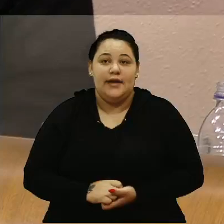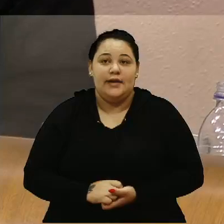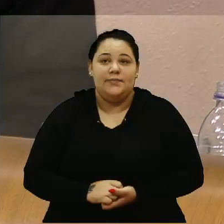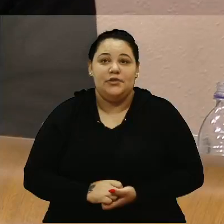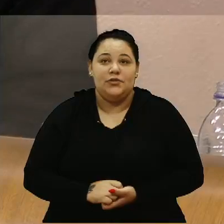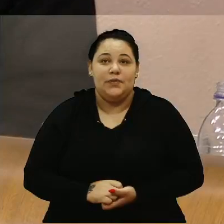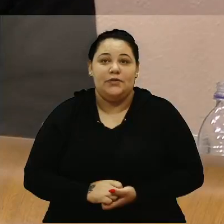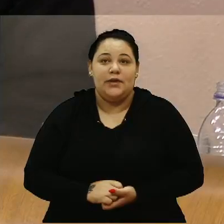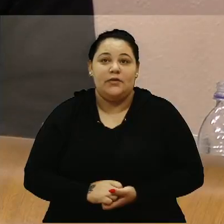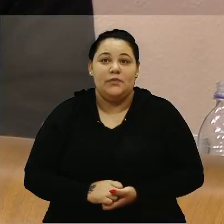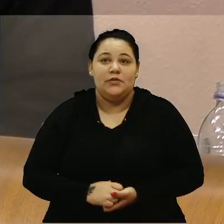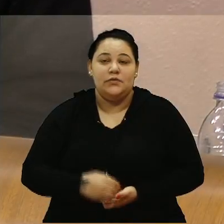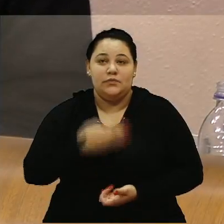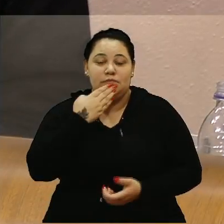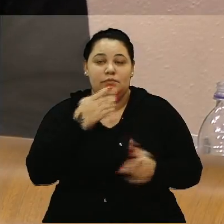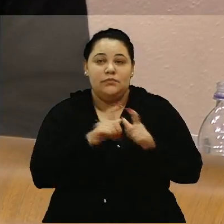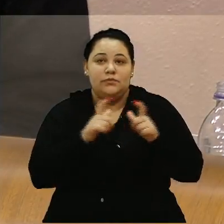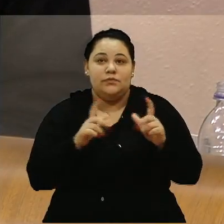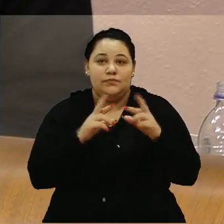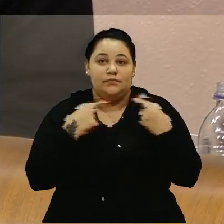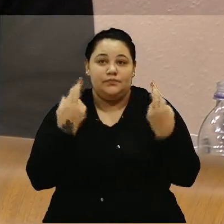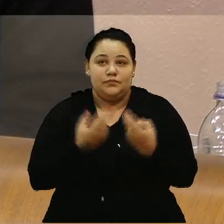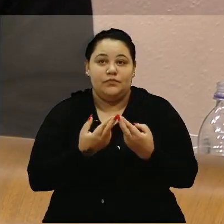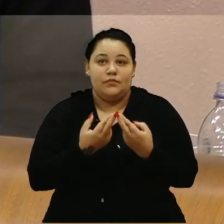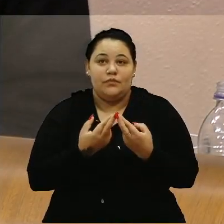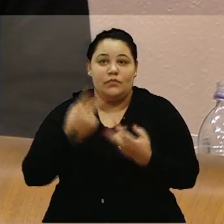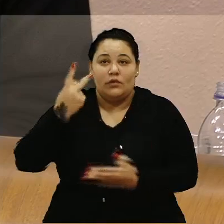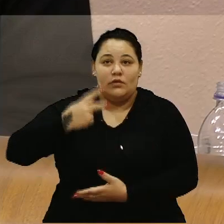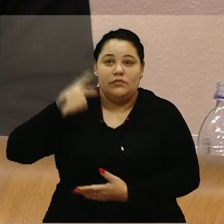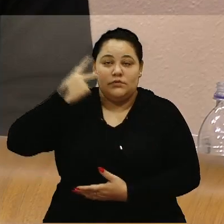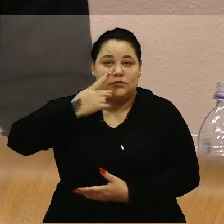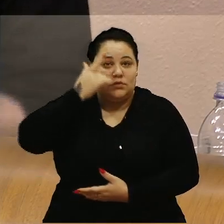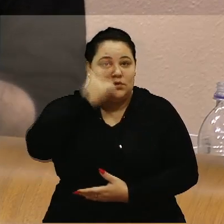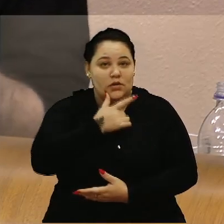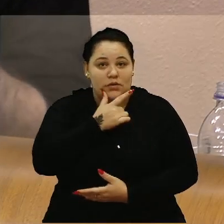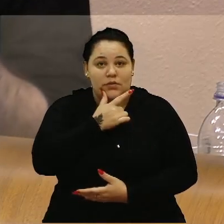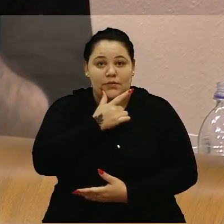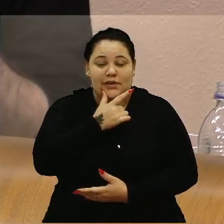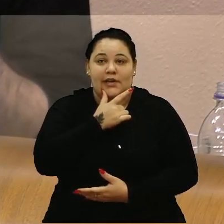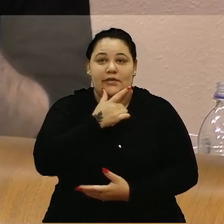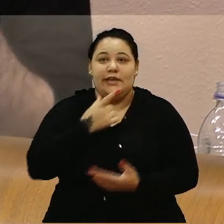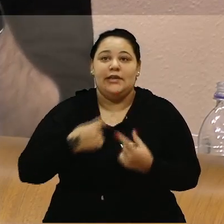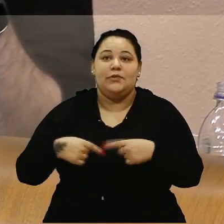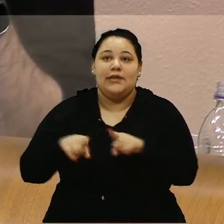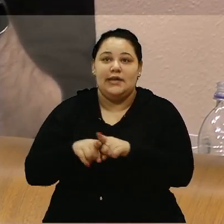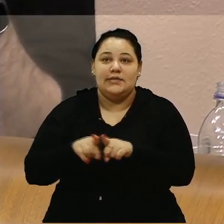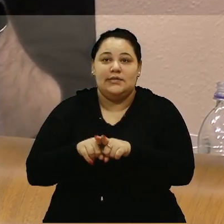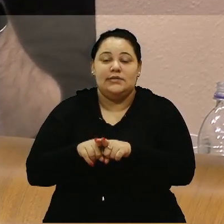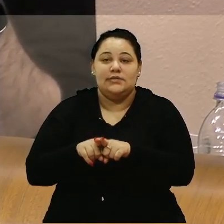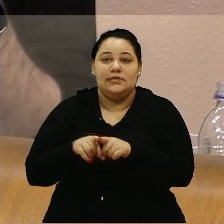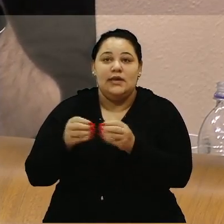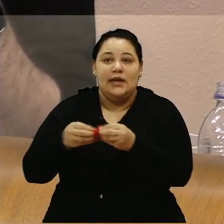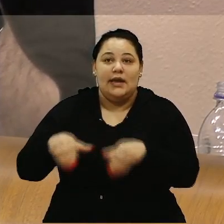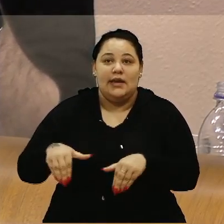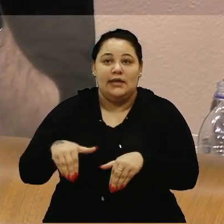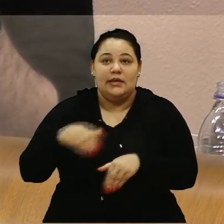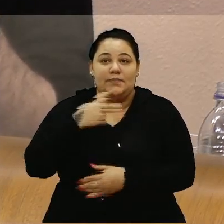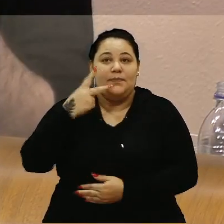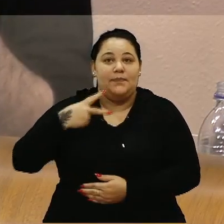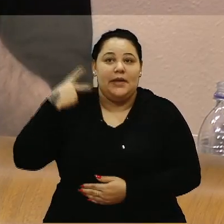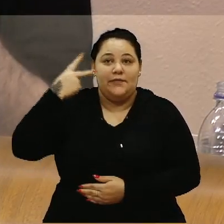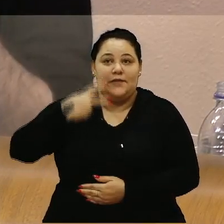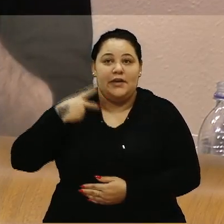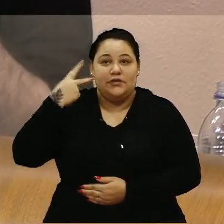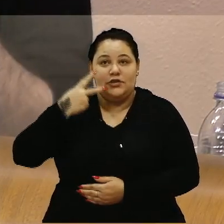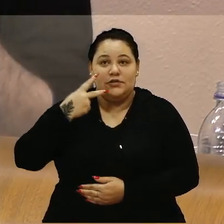Passemos ao grande expediente. Com a palavra, vereador Lucas Carenhato, prejudicado. Uma declaração de líder. Vereadora